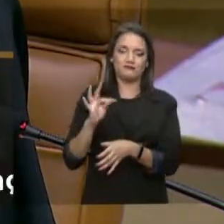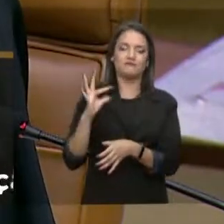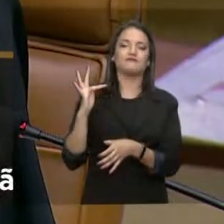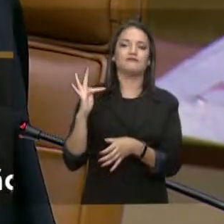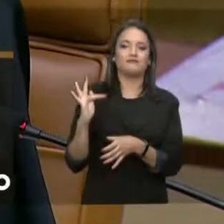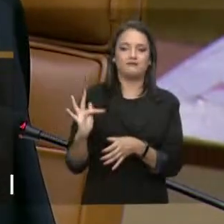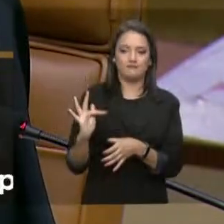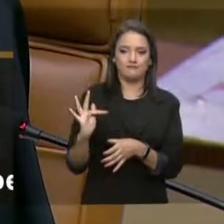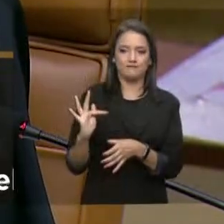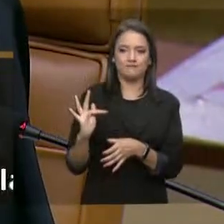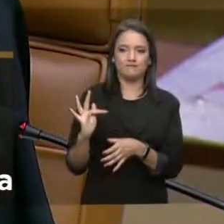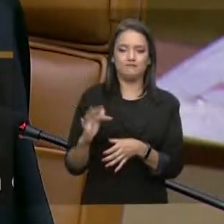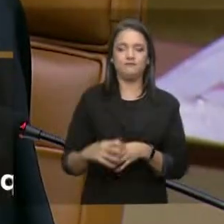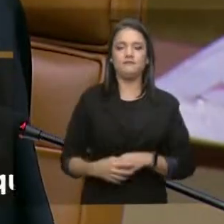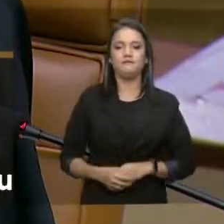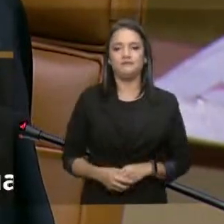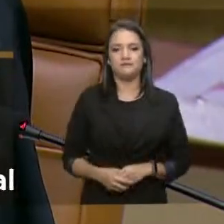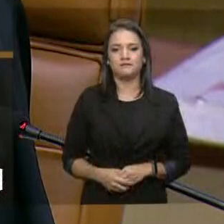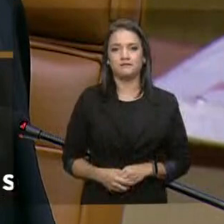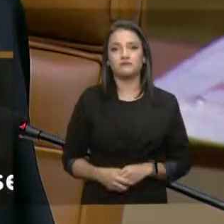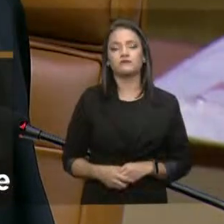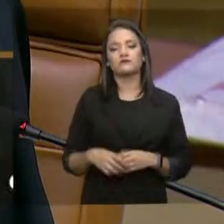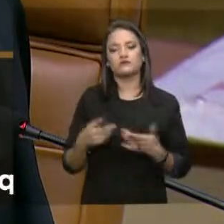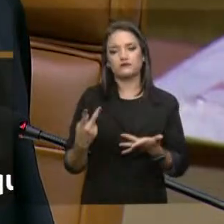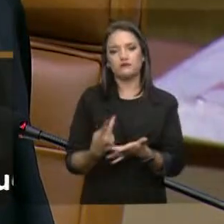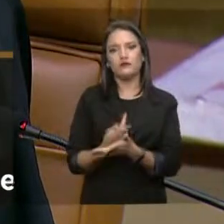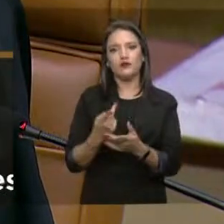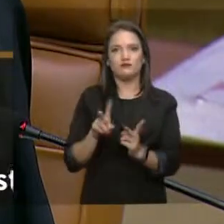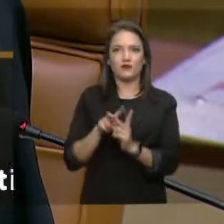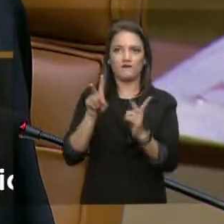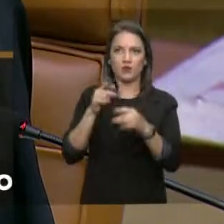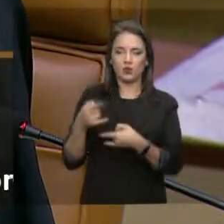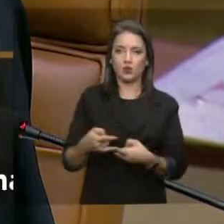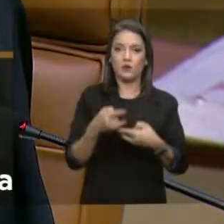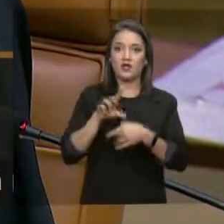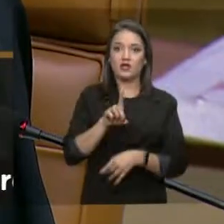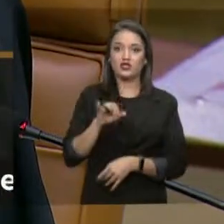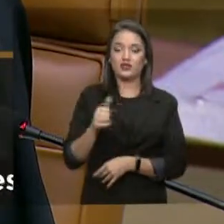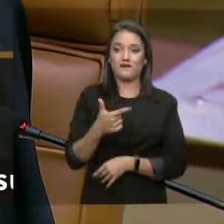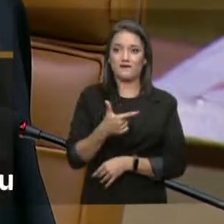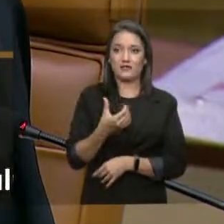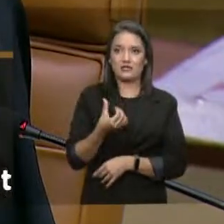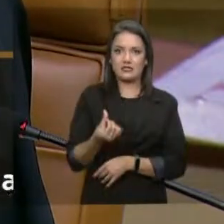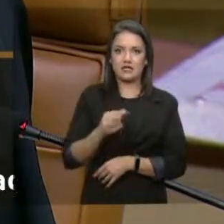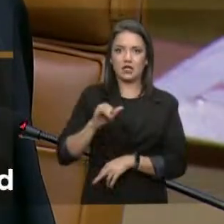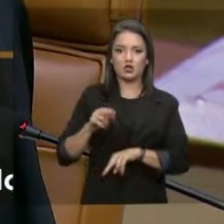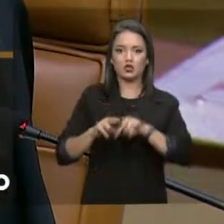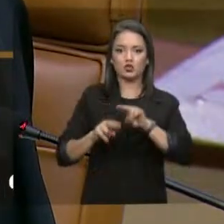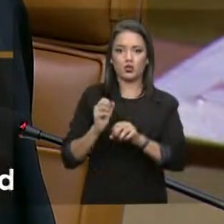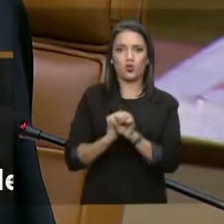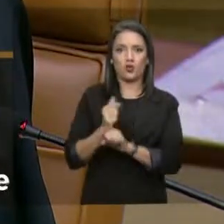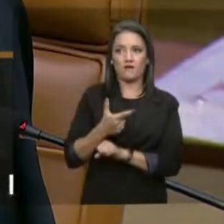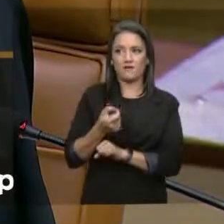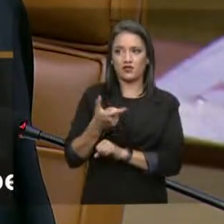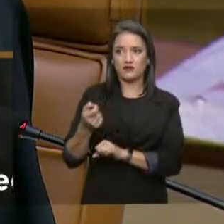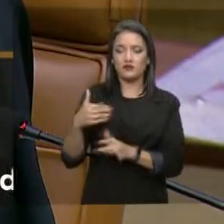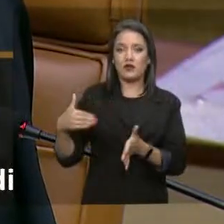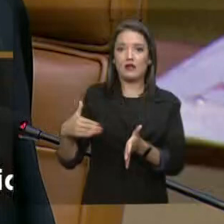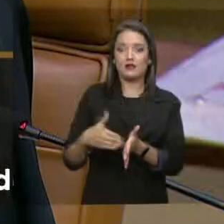em sessão virtual de 26 de junho de 2020 até